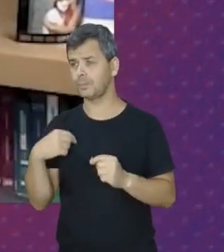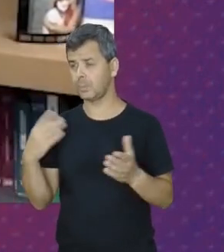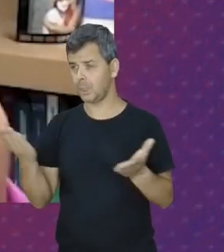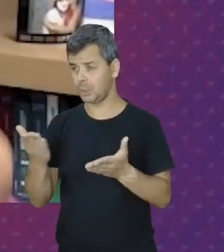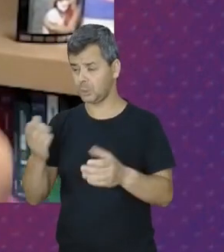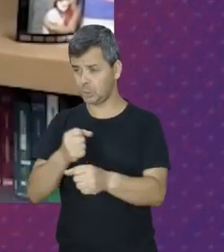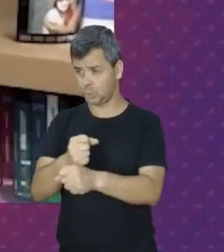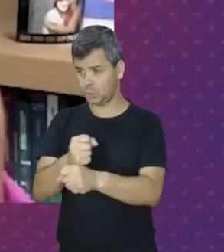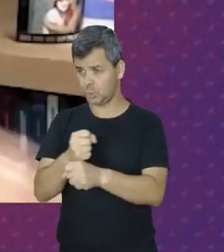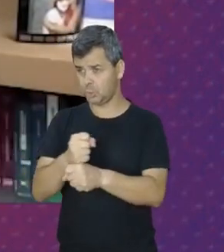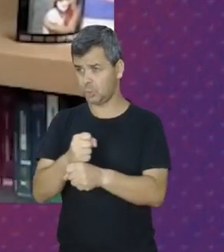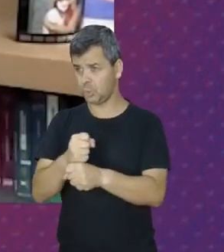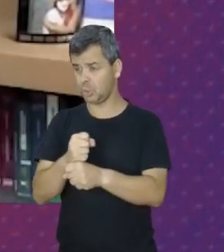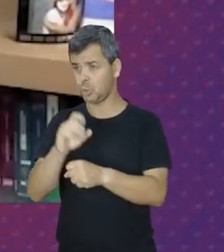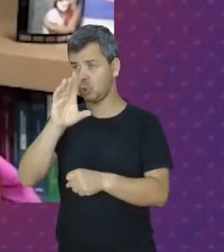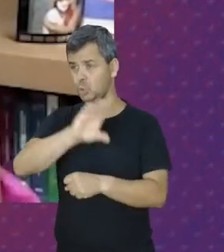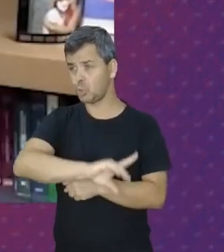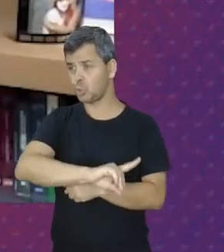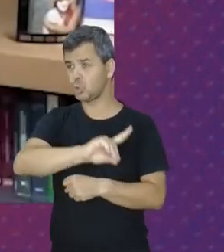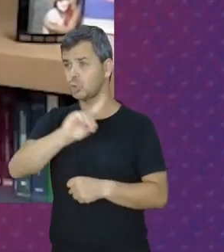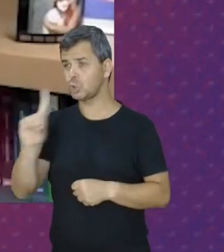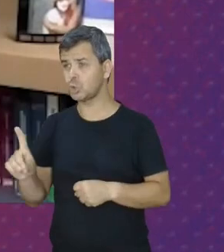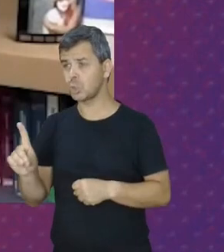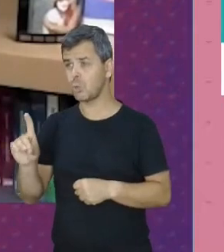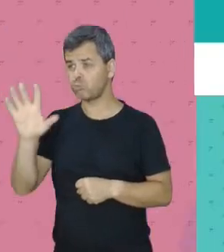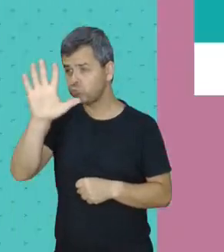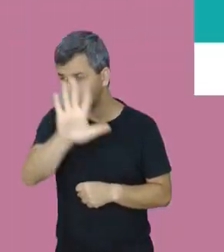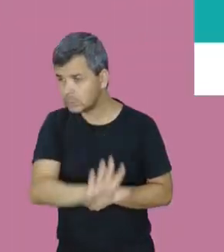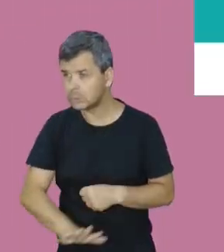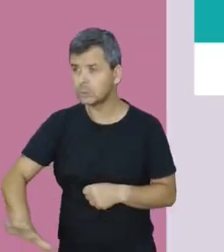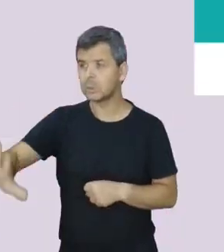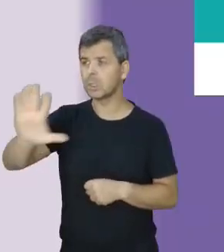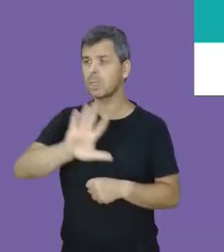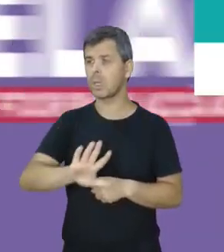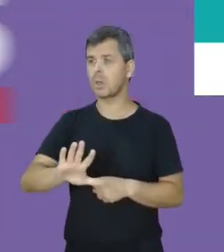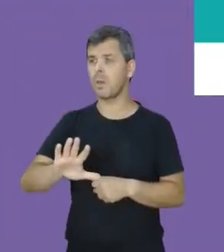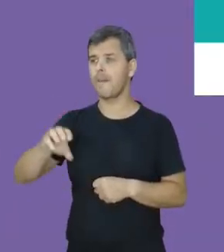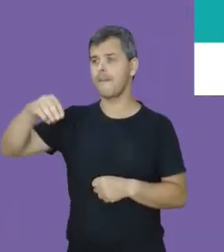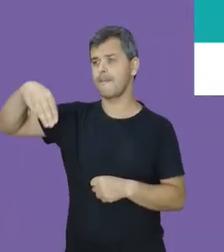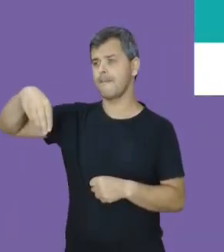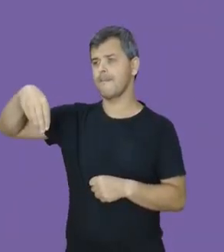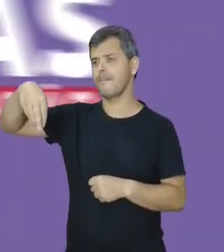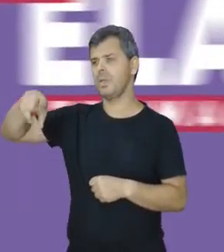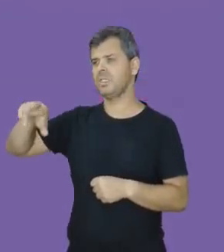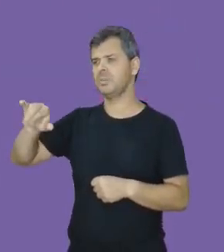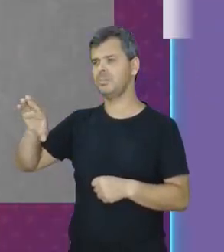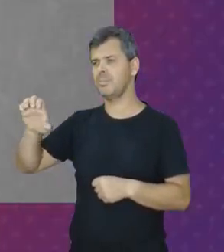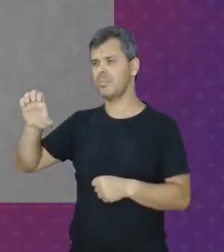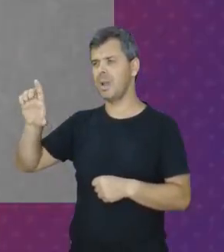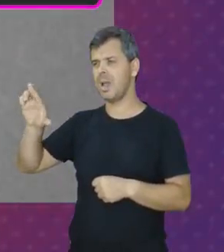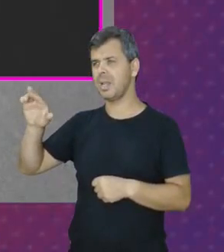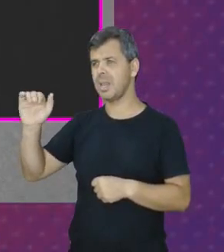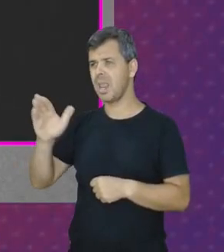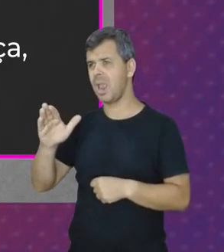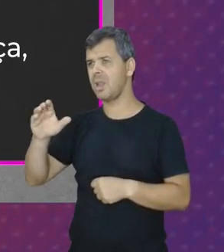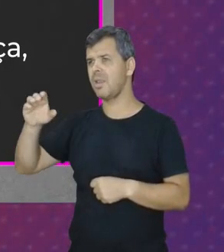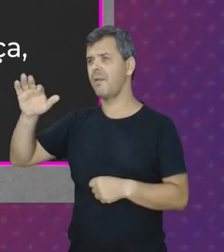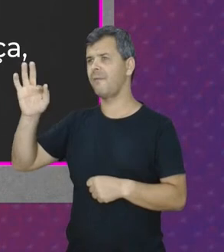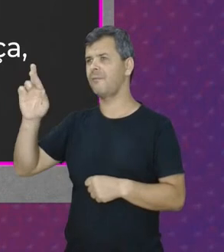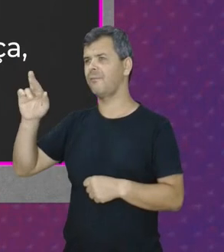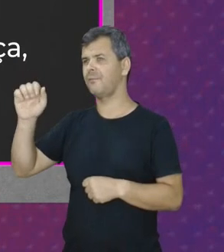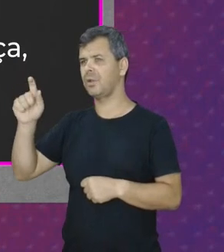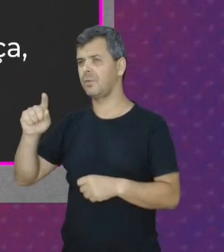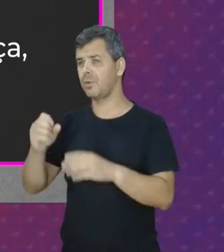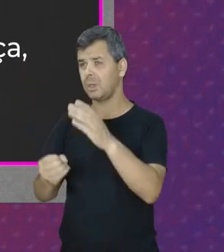nesse ano, tenhamos o Dia Nacional Marielle Franco. O dia 14 de março